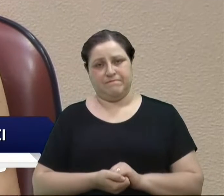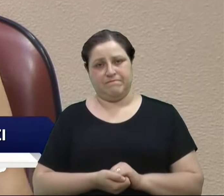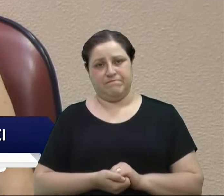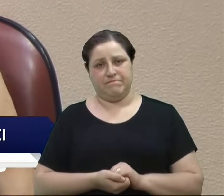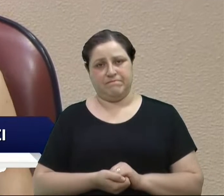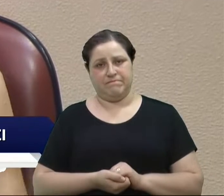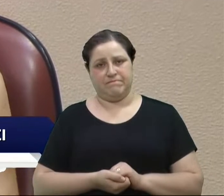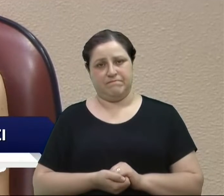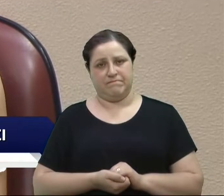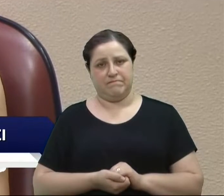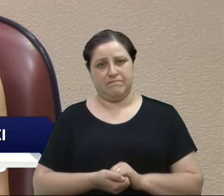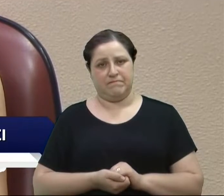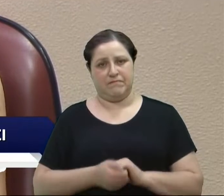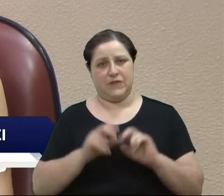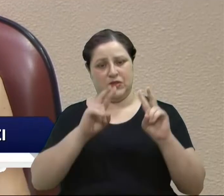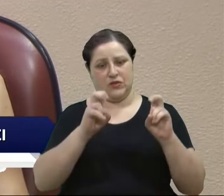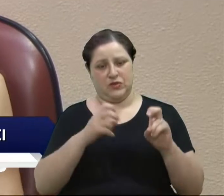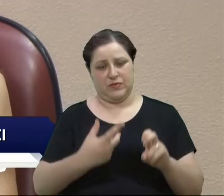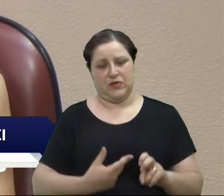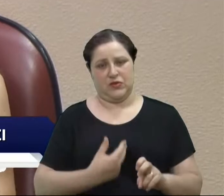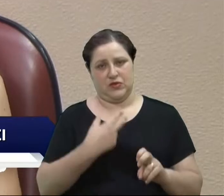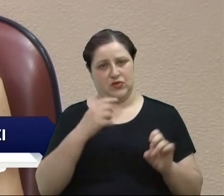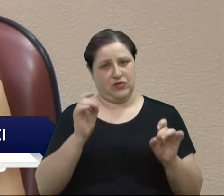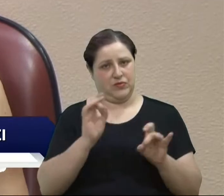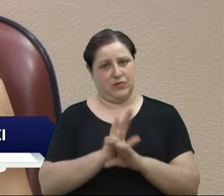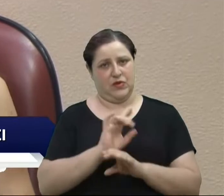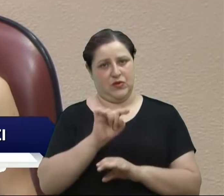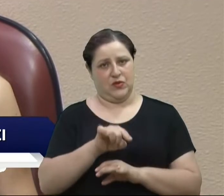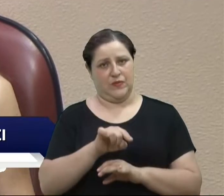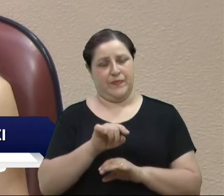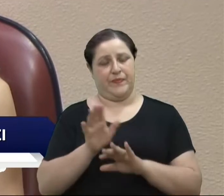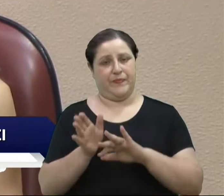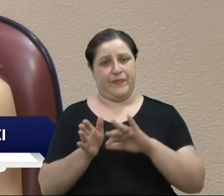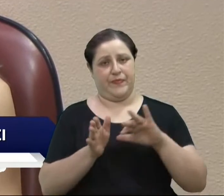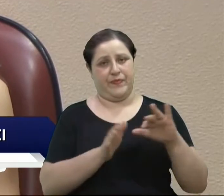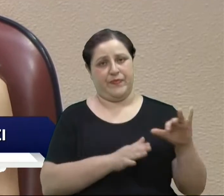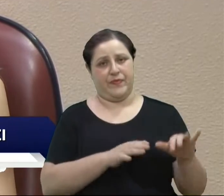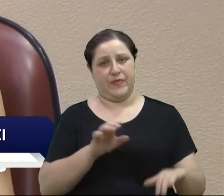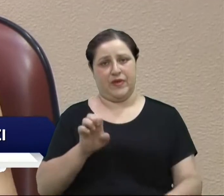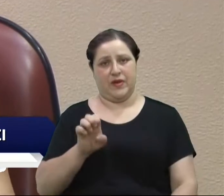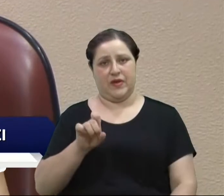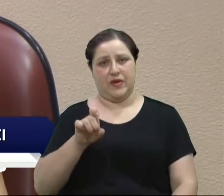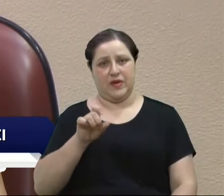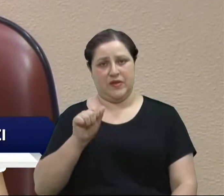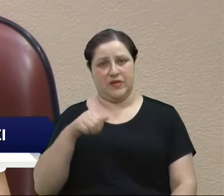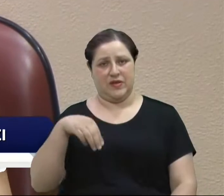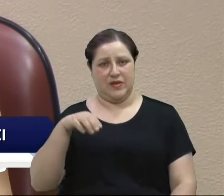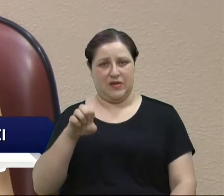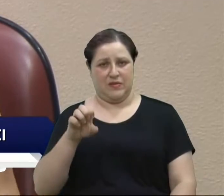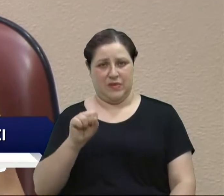E de cirurgias é isso. Exames... É isso, dá